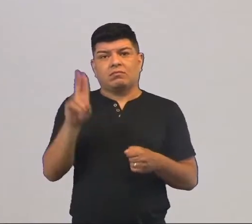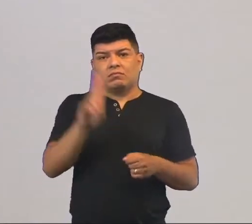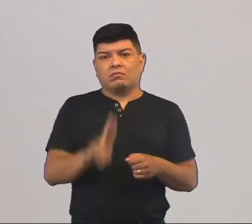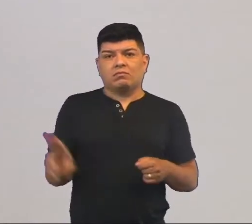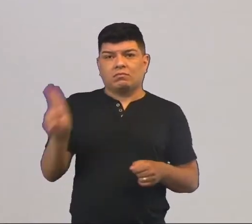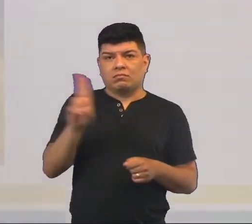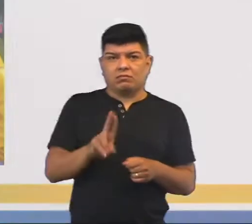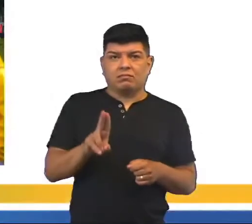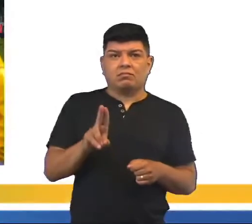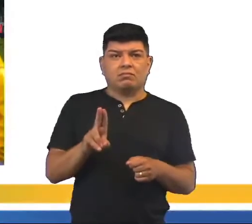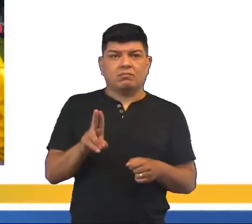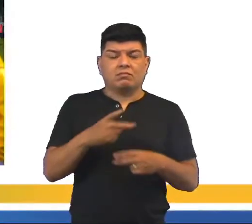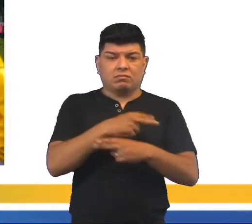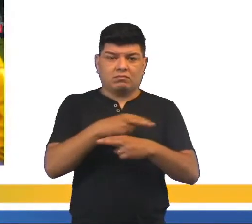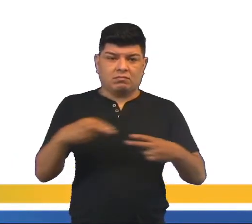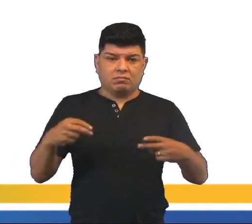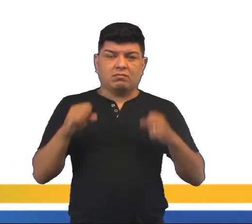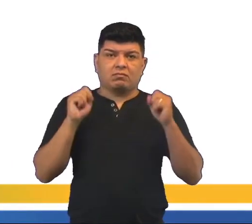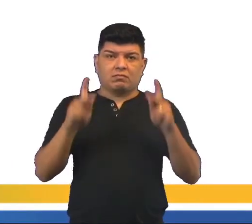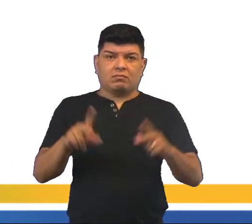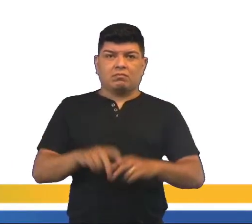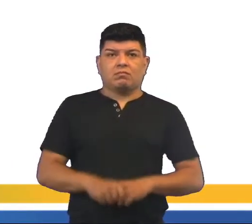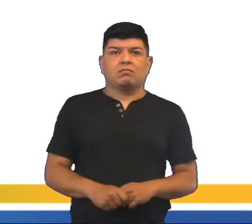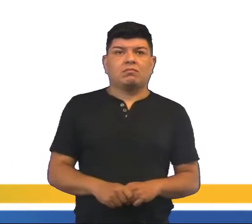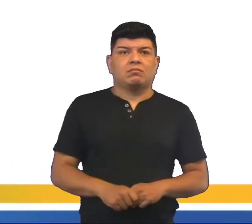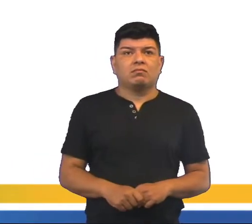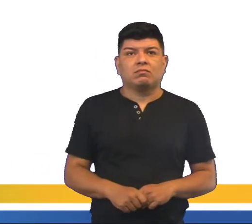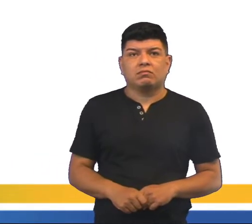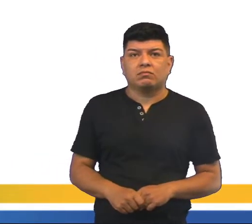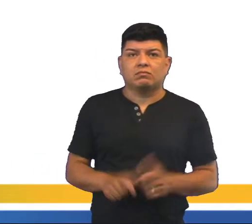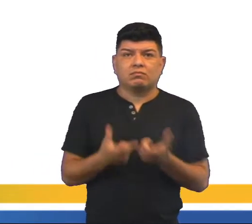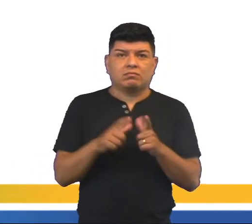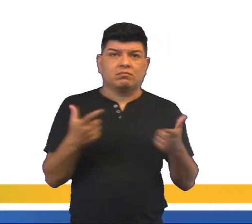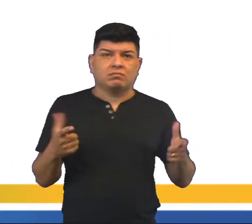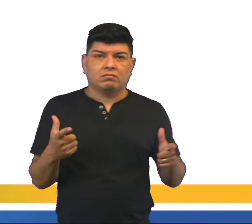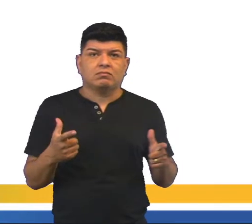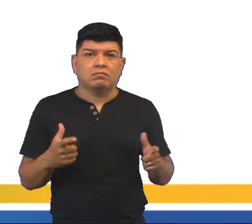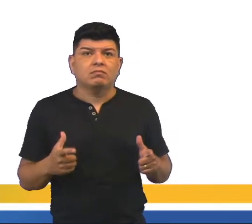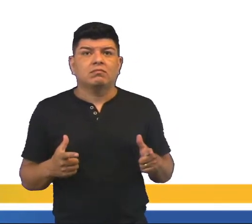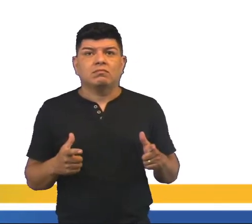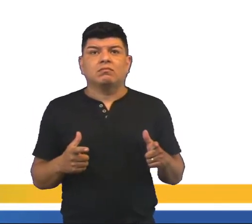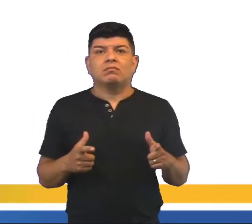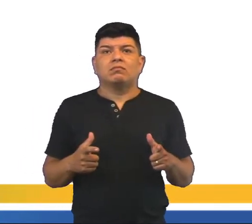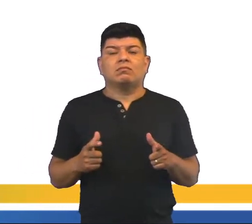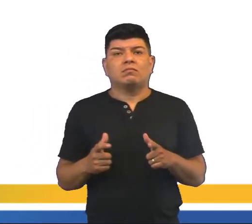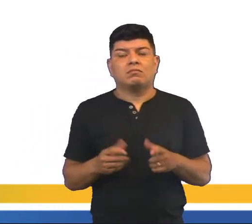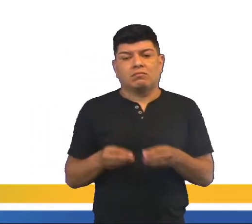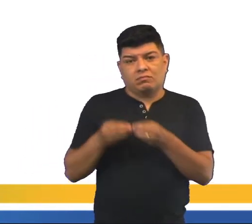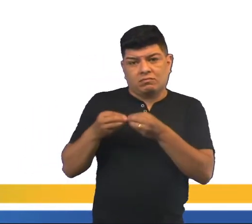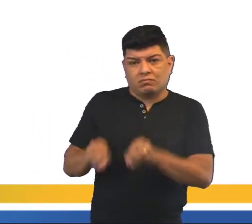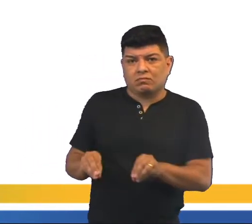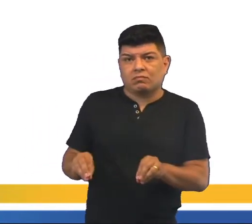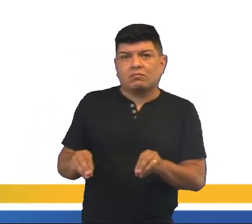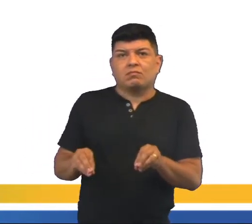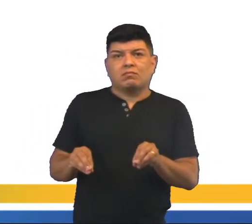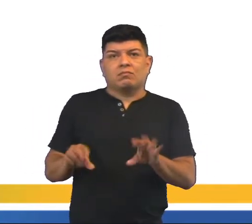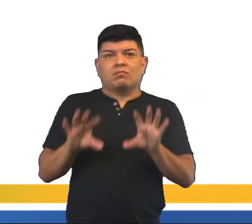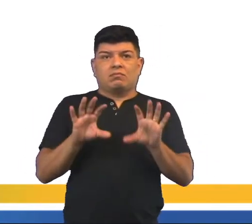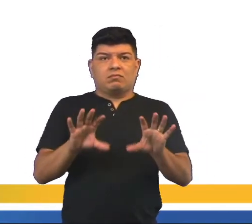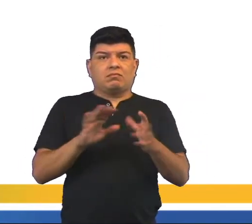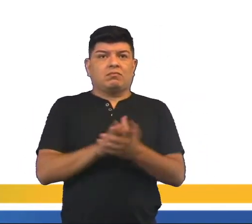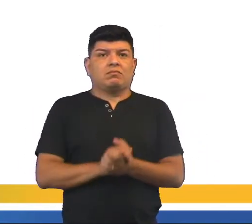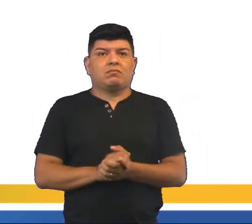utilizado bastante desses produtos, ok? O aumento das áreas de cultivo, com o consequente aumento sobre o meio